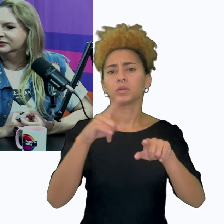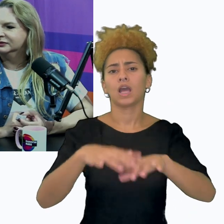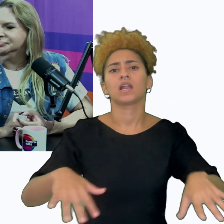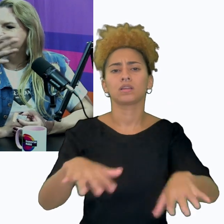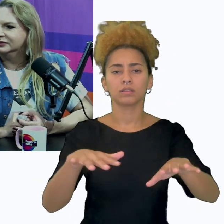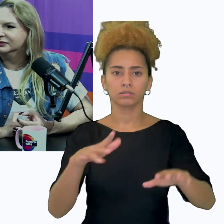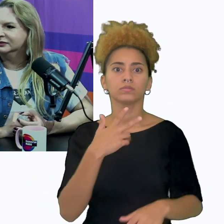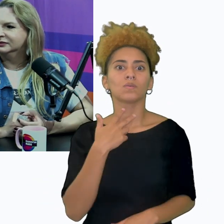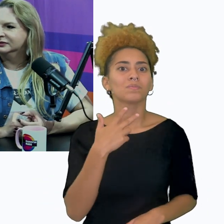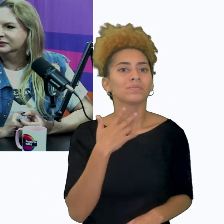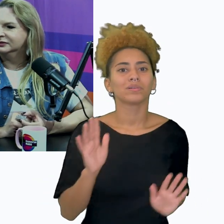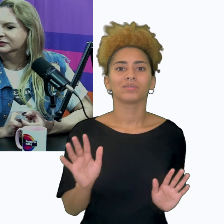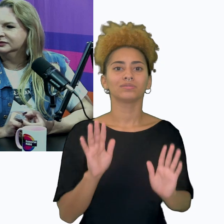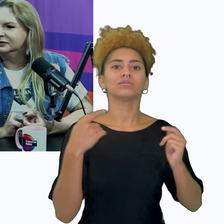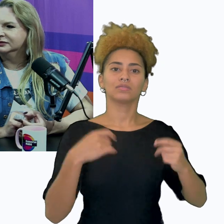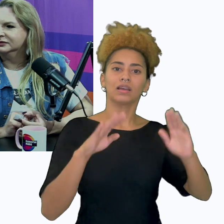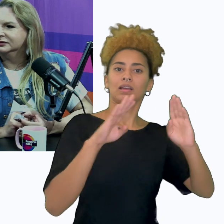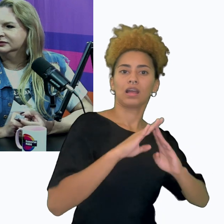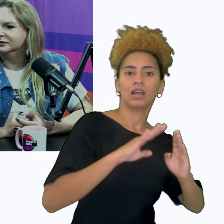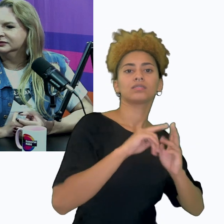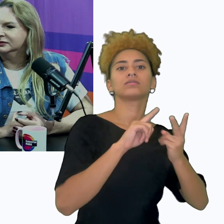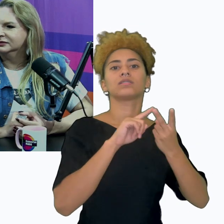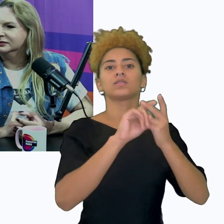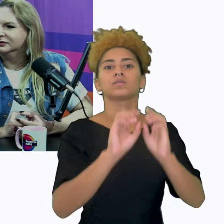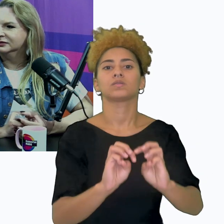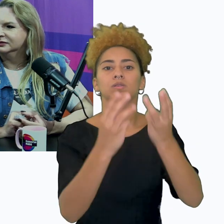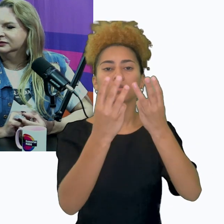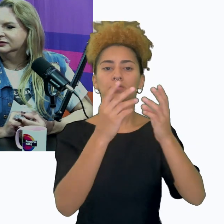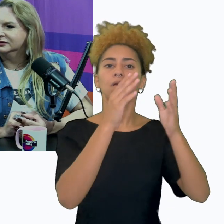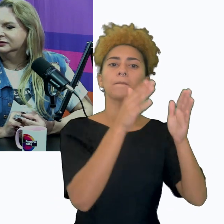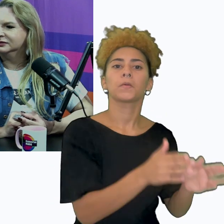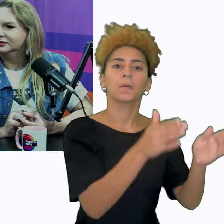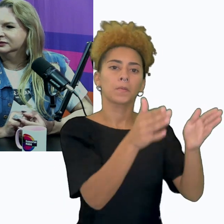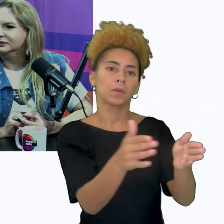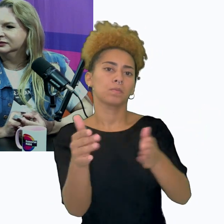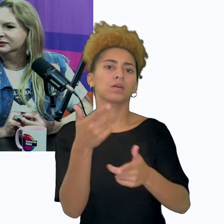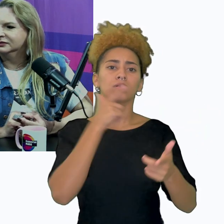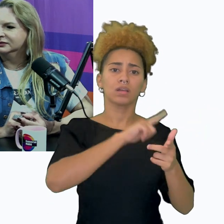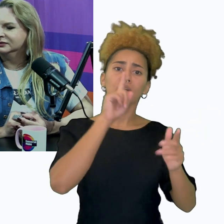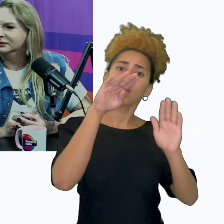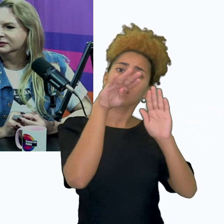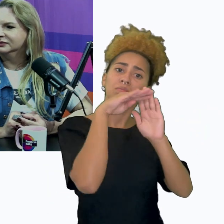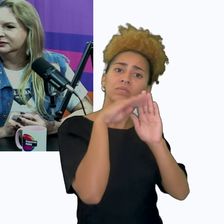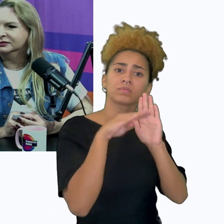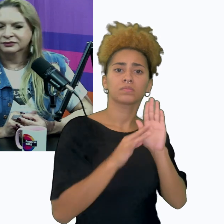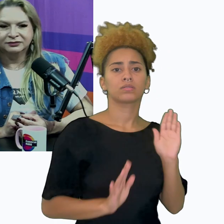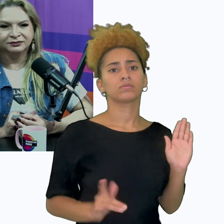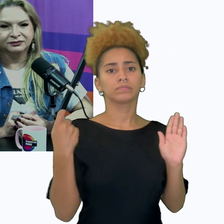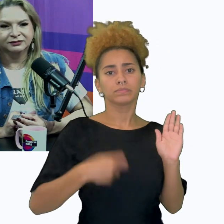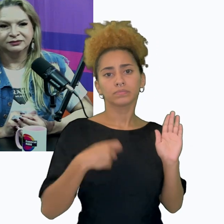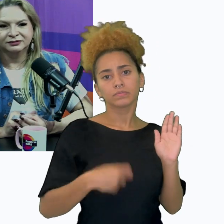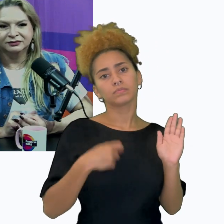a putaria na sauna toda. Não pode. Tem que ter o momento da casa, tem que ter o momento do show, tem que ter o momento de tudo para a casa funcionar. É uma programação.